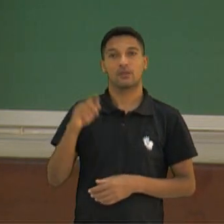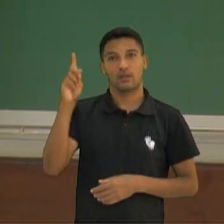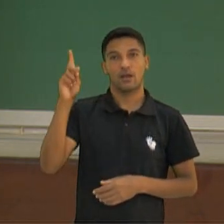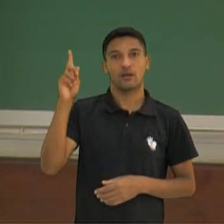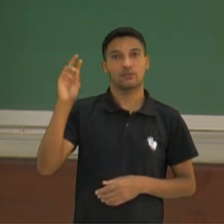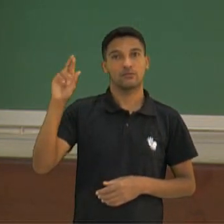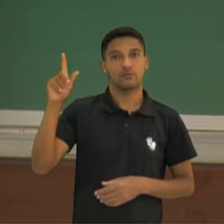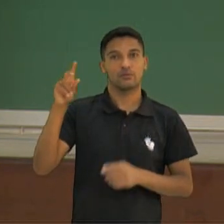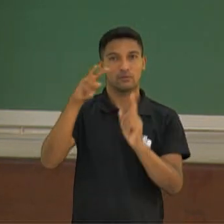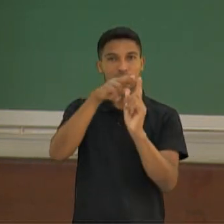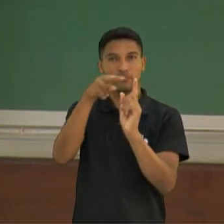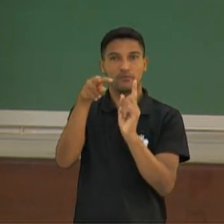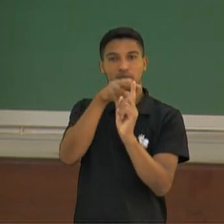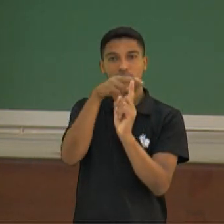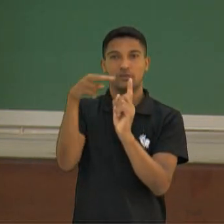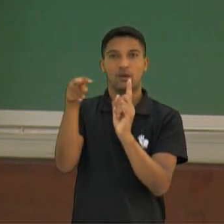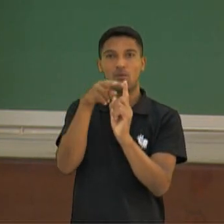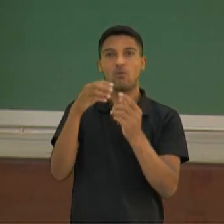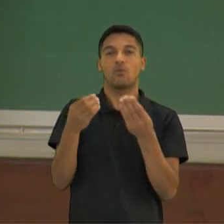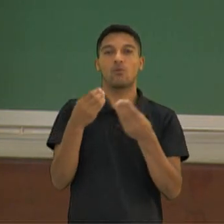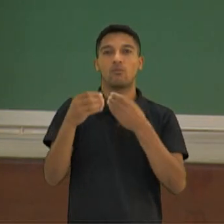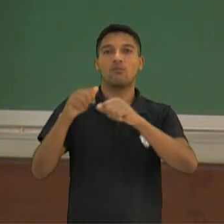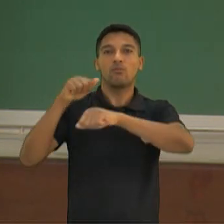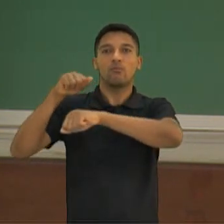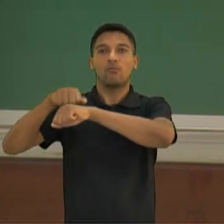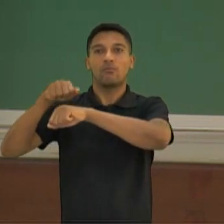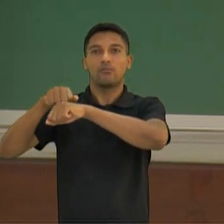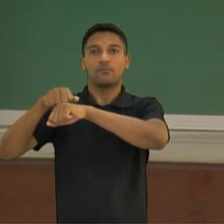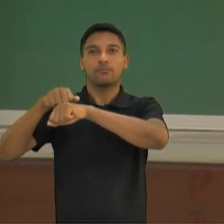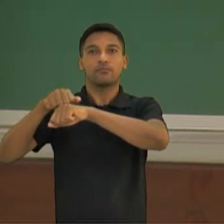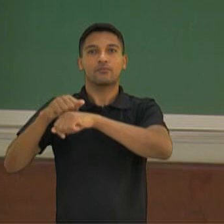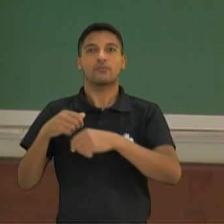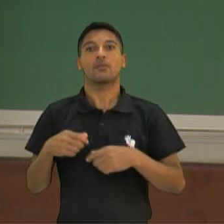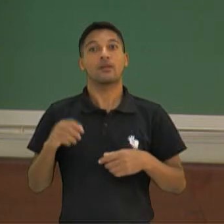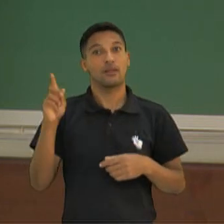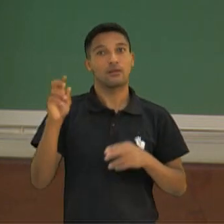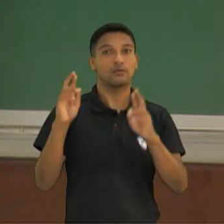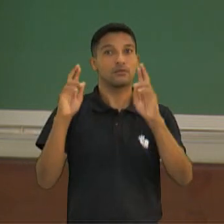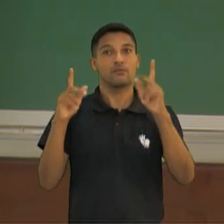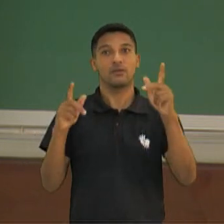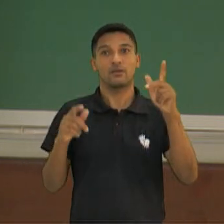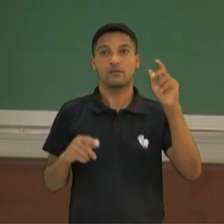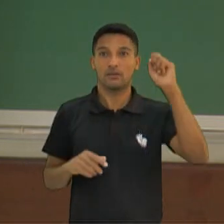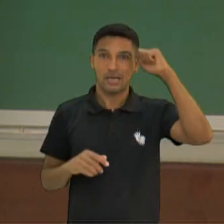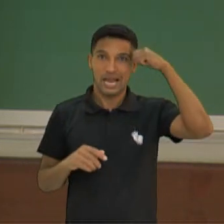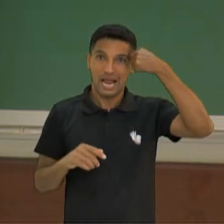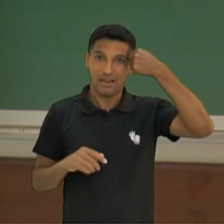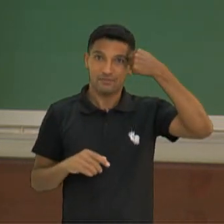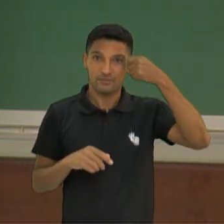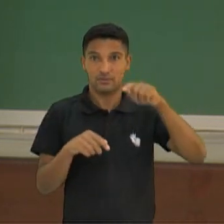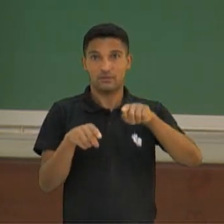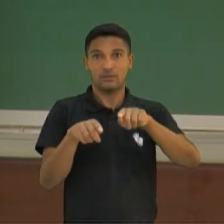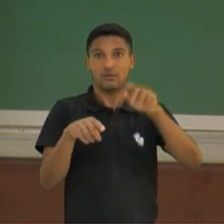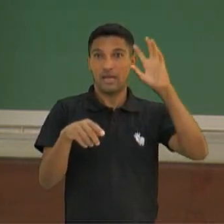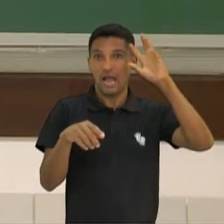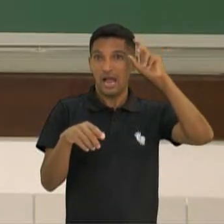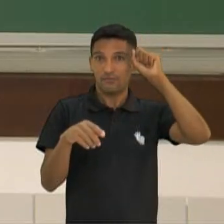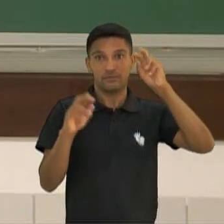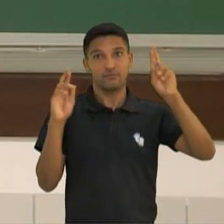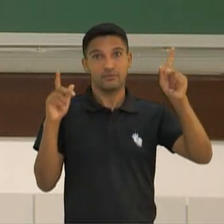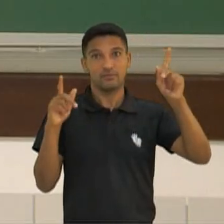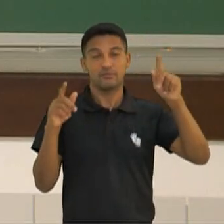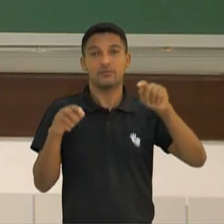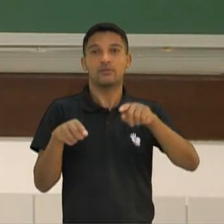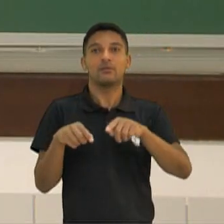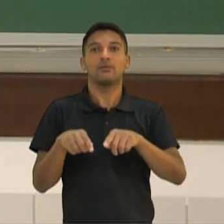Não teremos áreas de extrema pobreza como temos no continente asiático, na América ou na África. Nós temos uma configuração diferente. A média